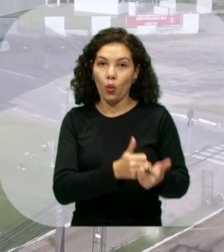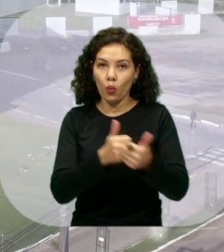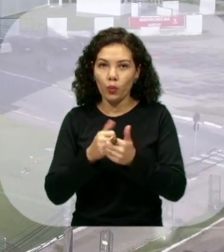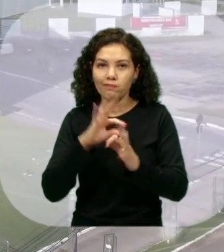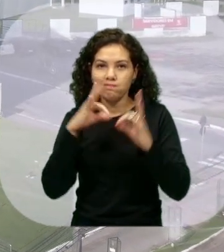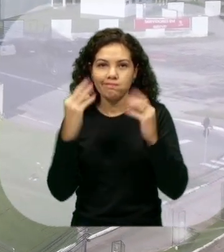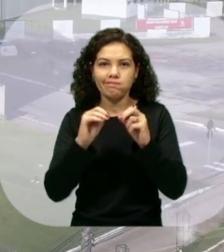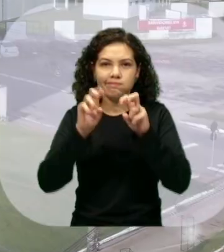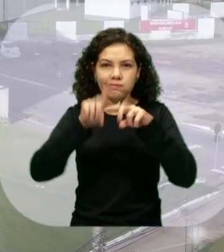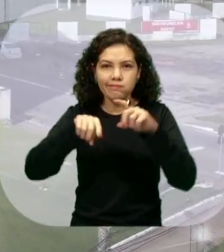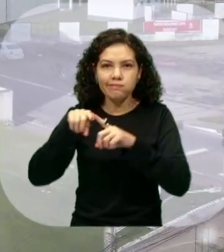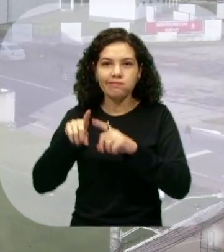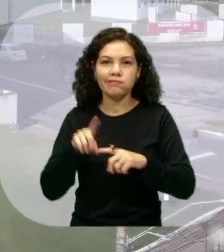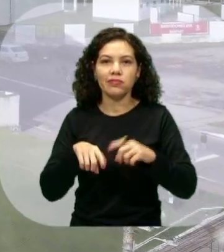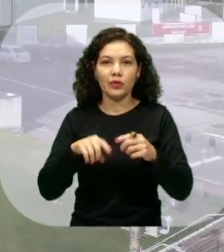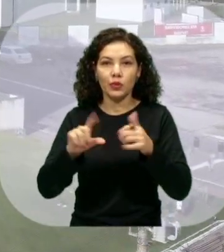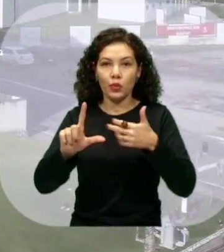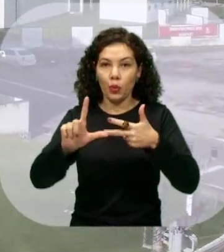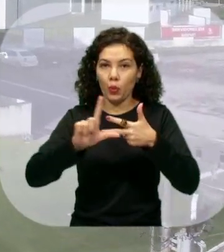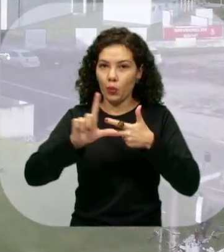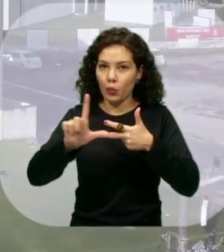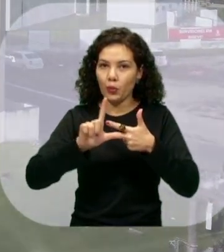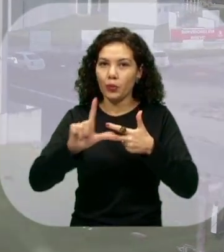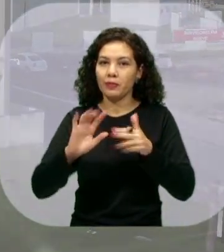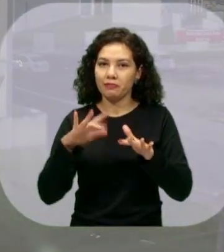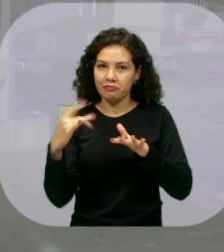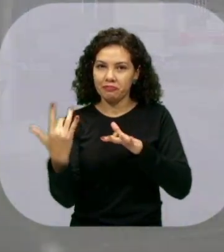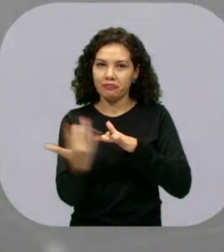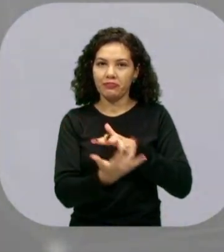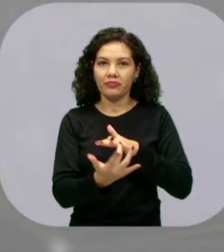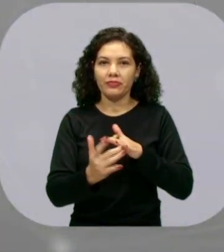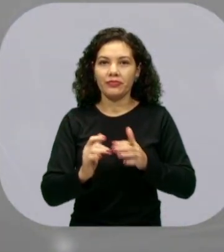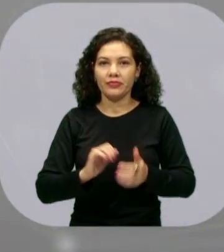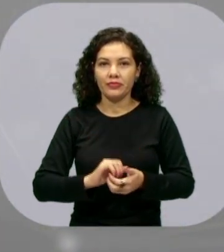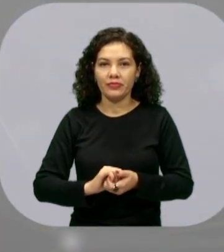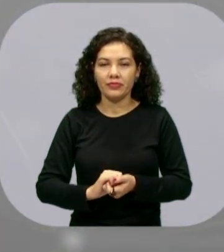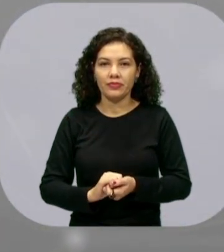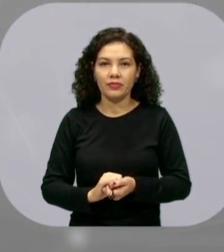Acompanhe todo o conteúdo do Poder Legislativo nas redes sociais.